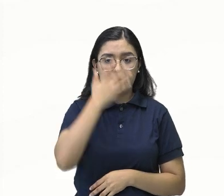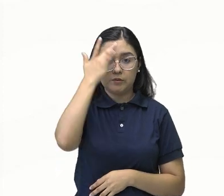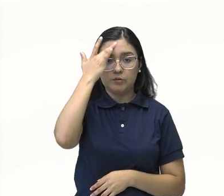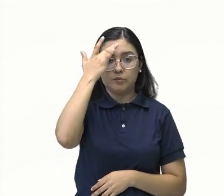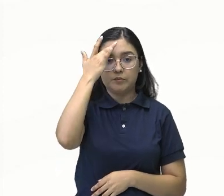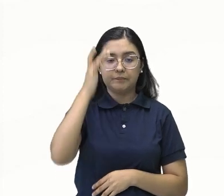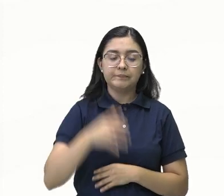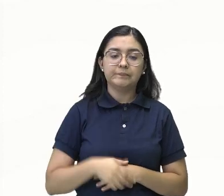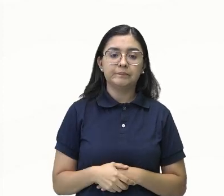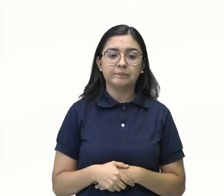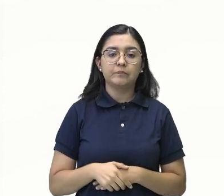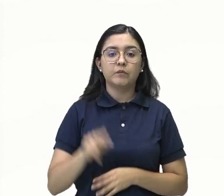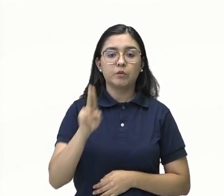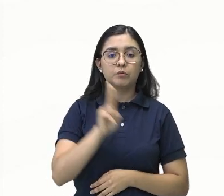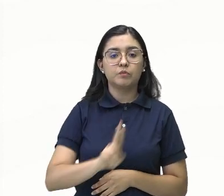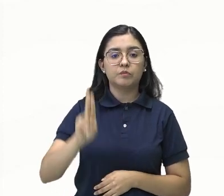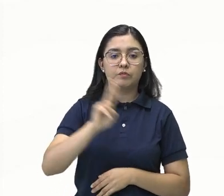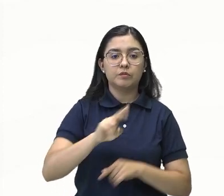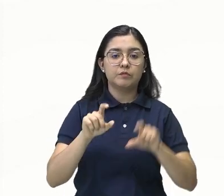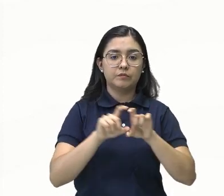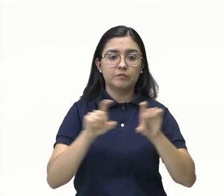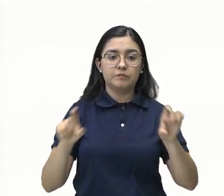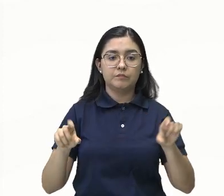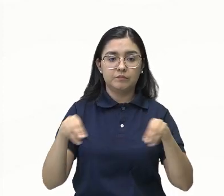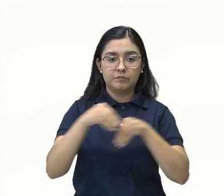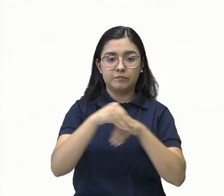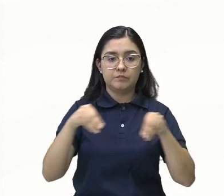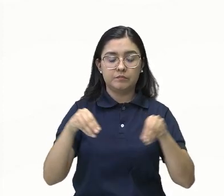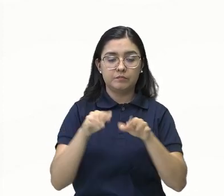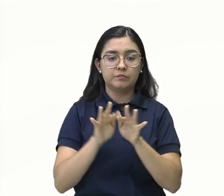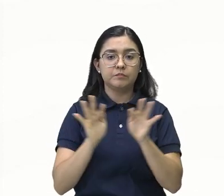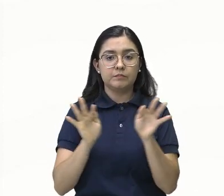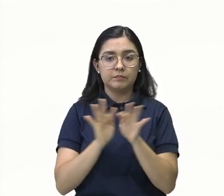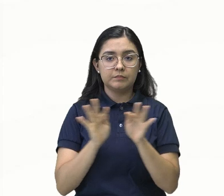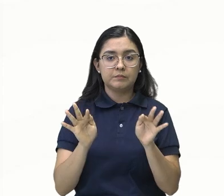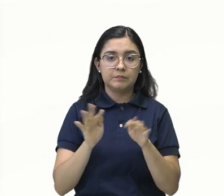elementos. Vamos utilizar a fórmula da permutação simples.